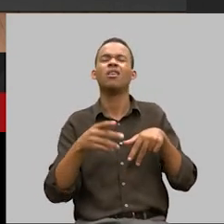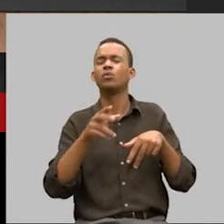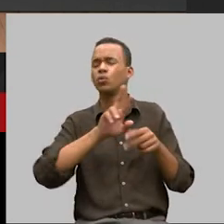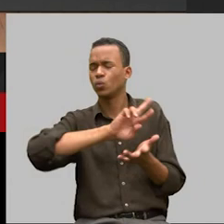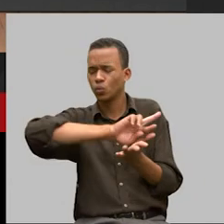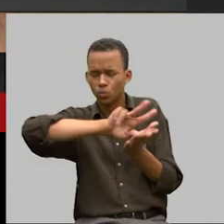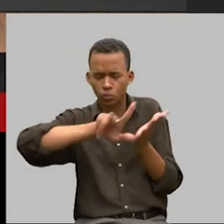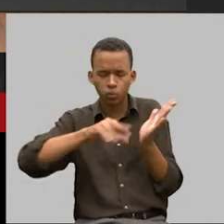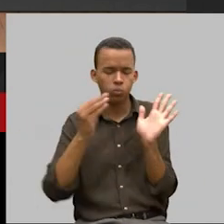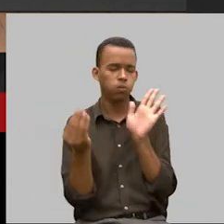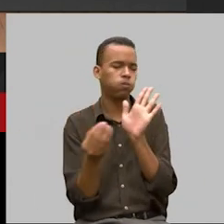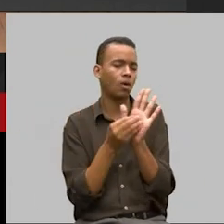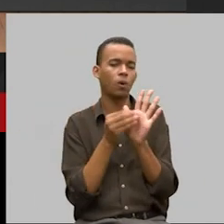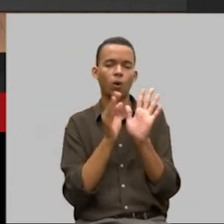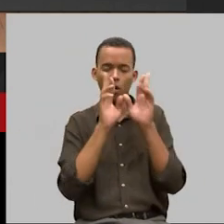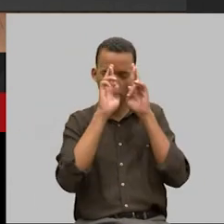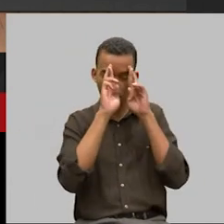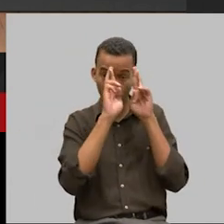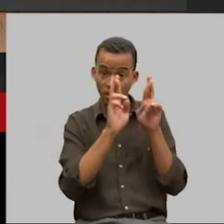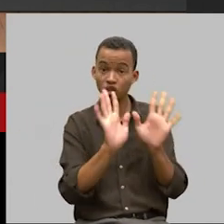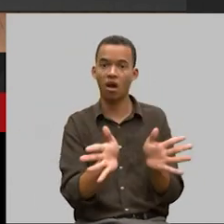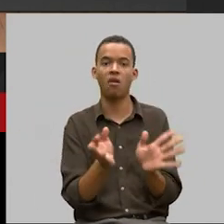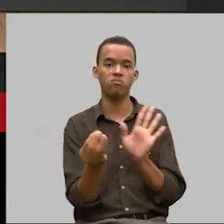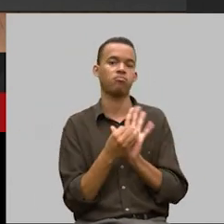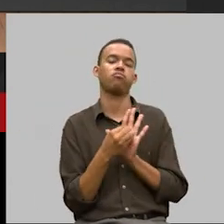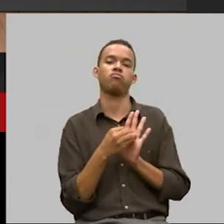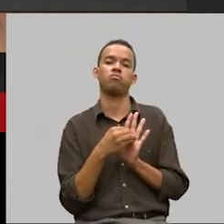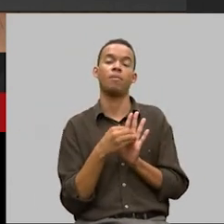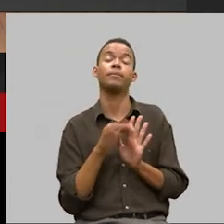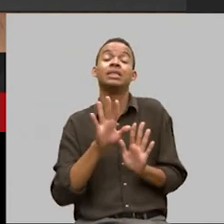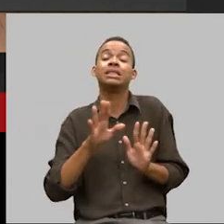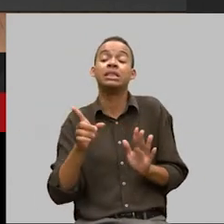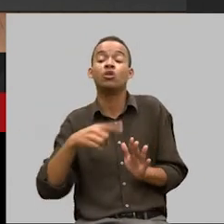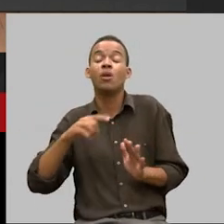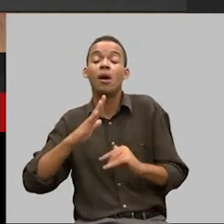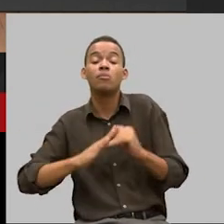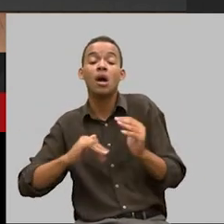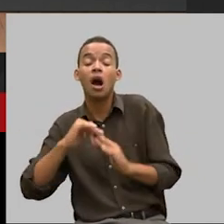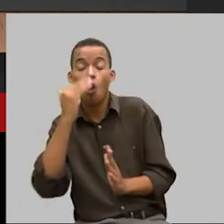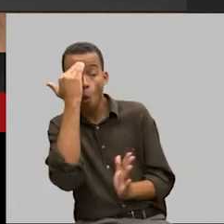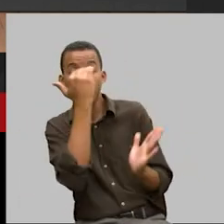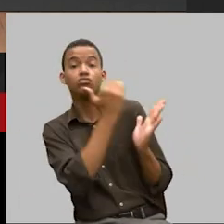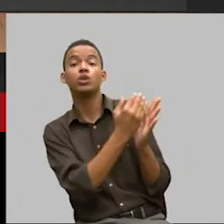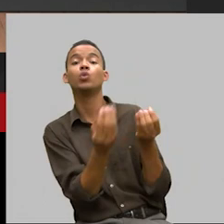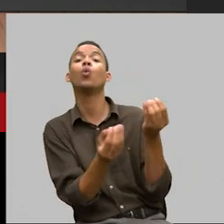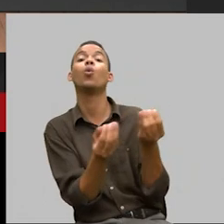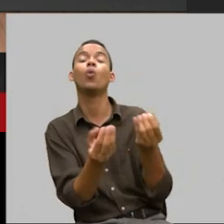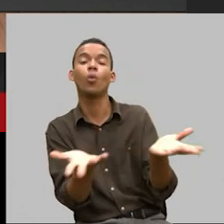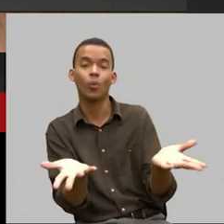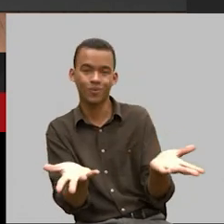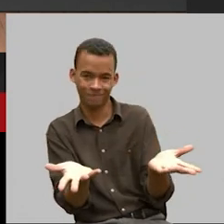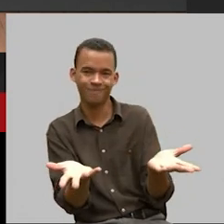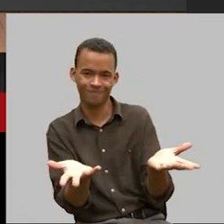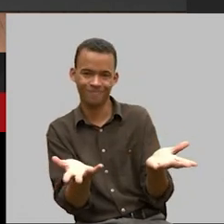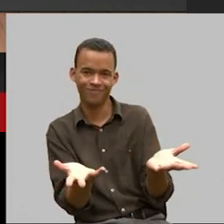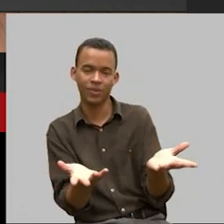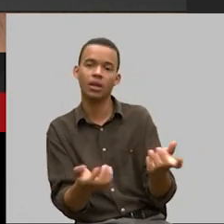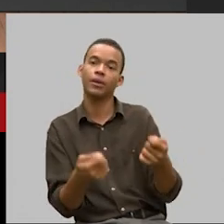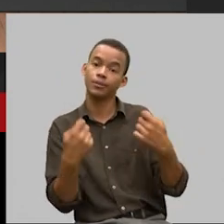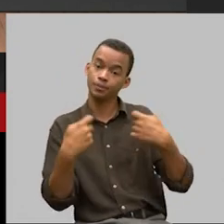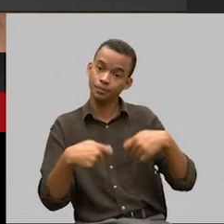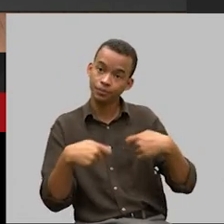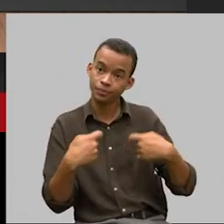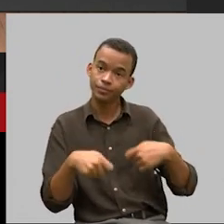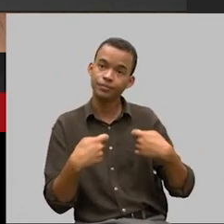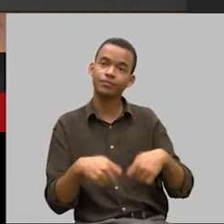tá tá bom Agora a questão é como que a gente faz isso tá e a gente só faz isso se contrapondo à base